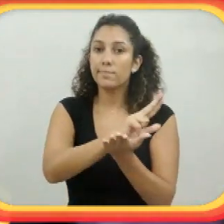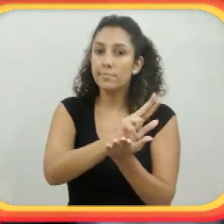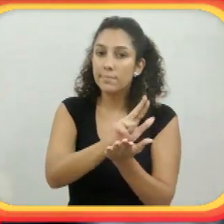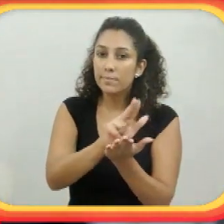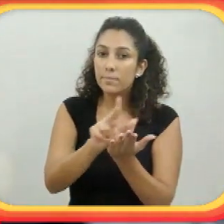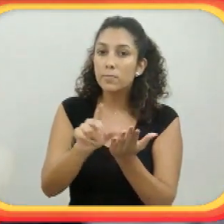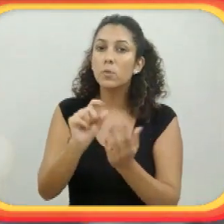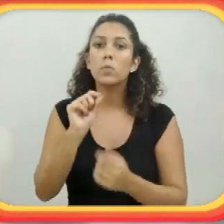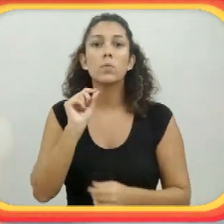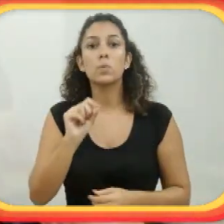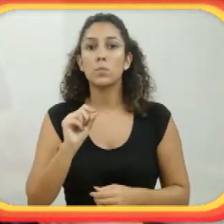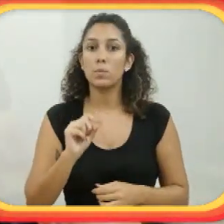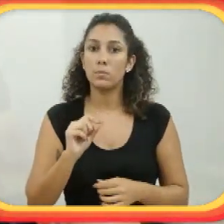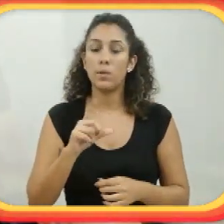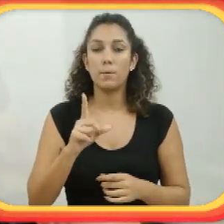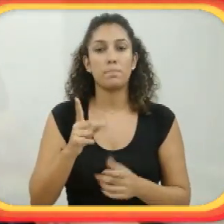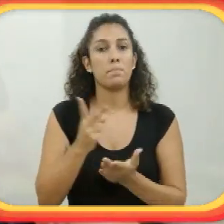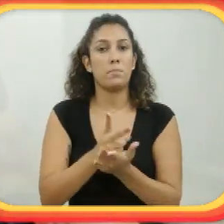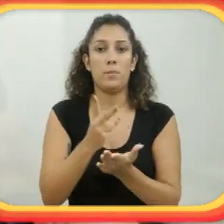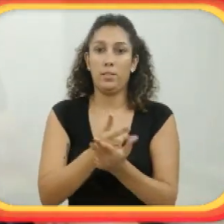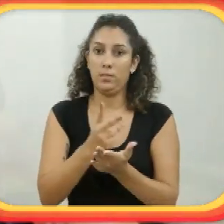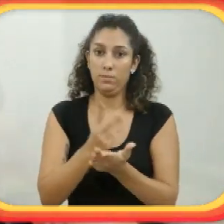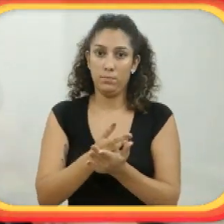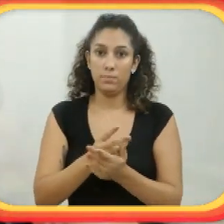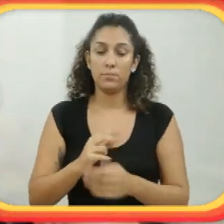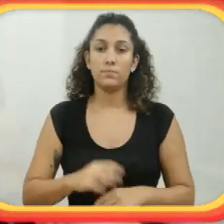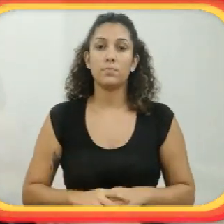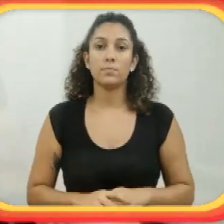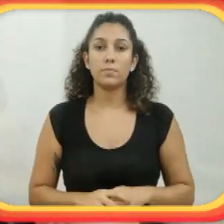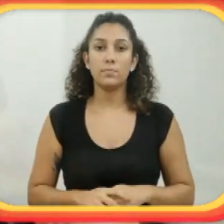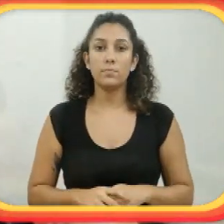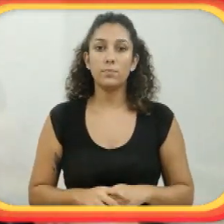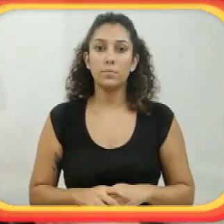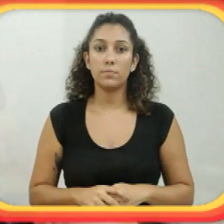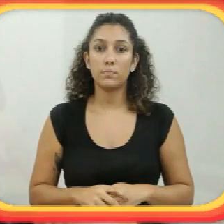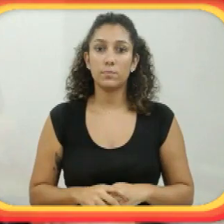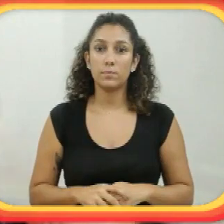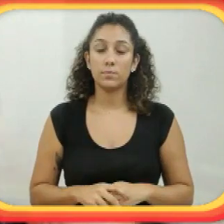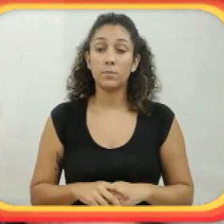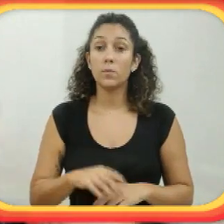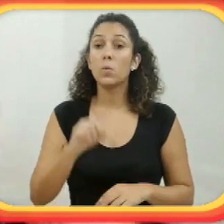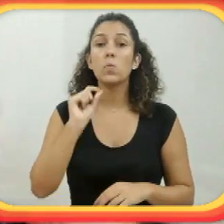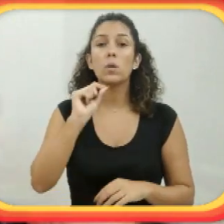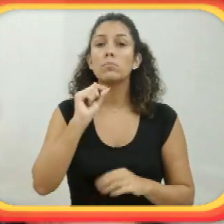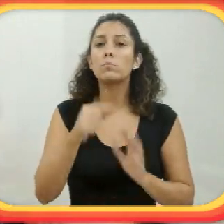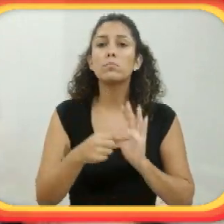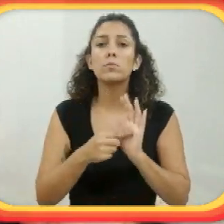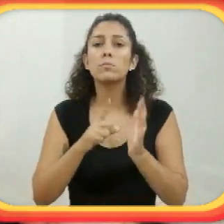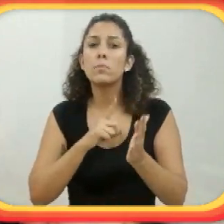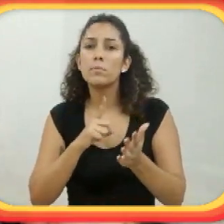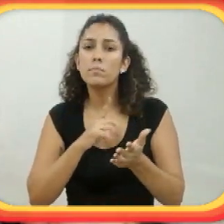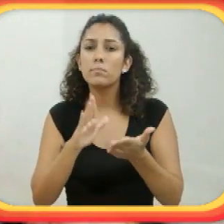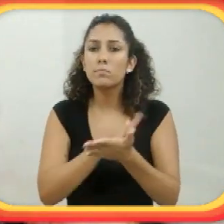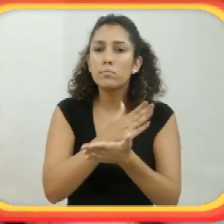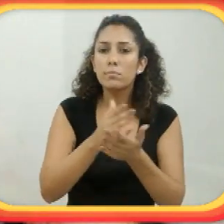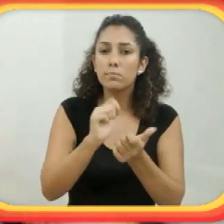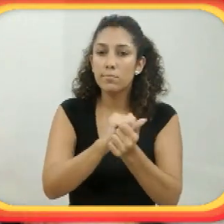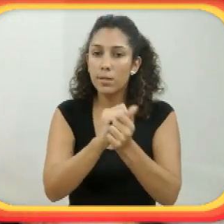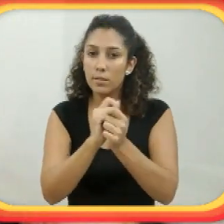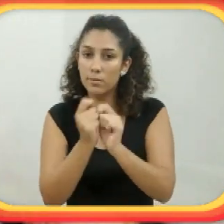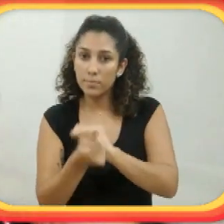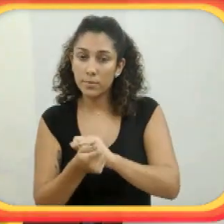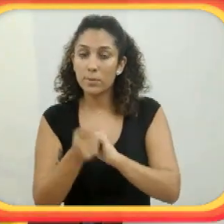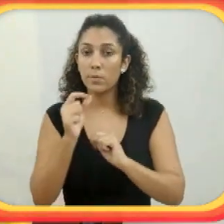numa cadeira de rodas. Na realidade, Fernanda, os princípios e os